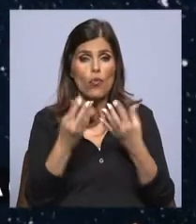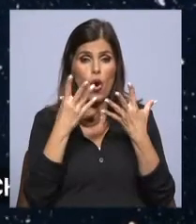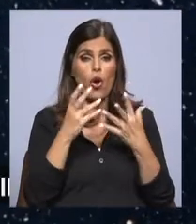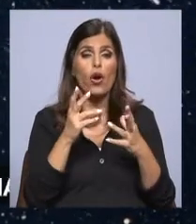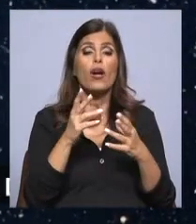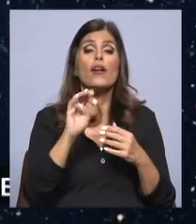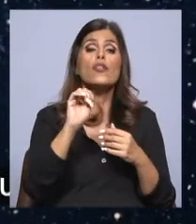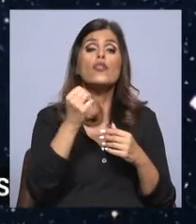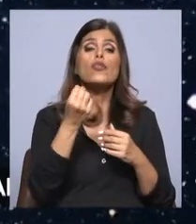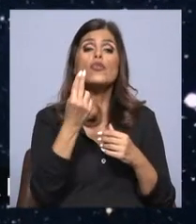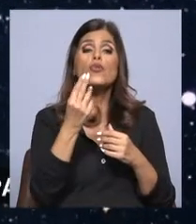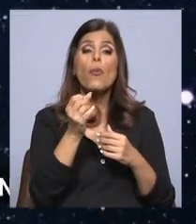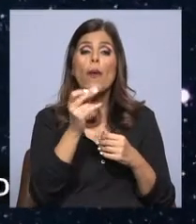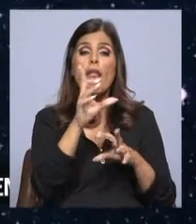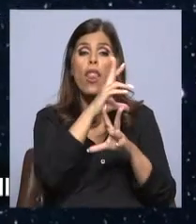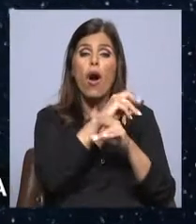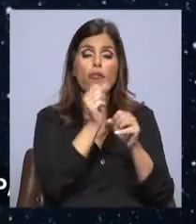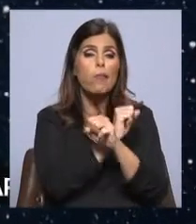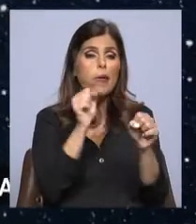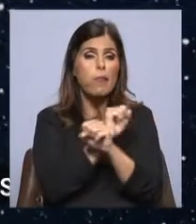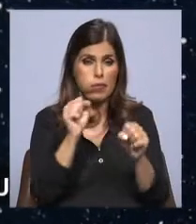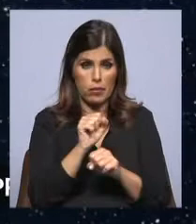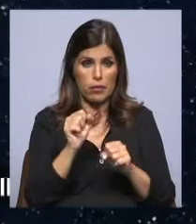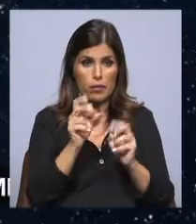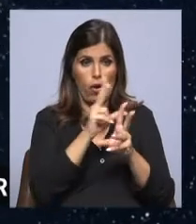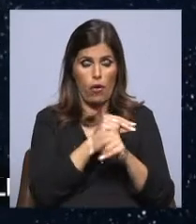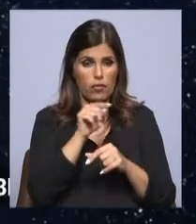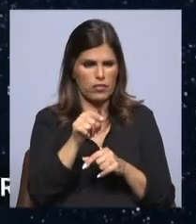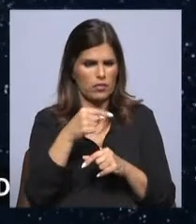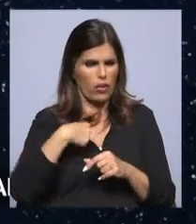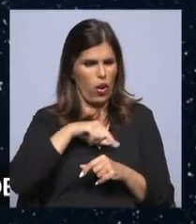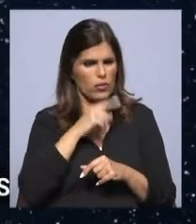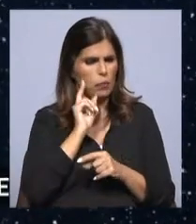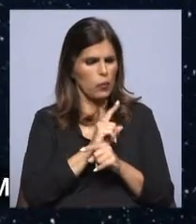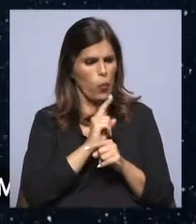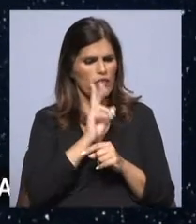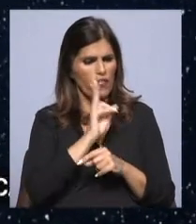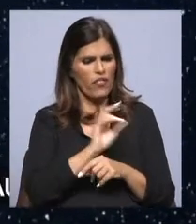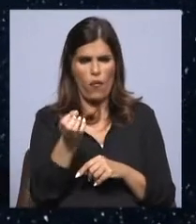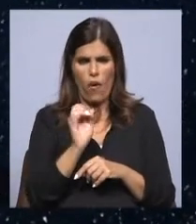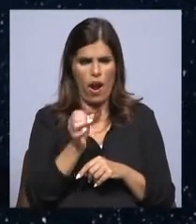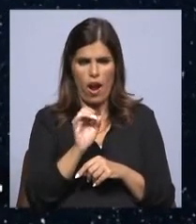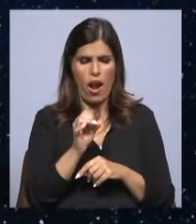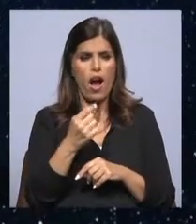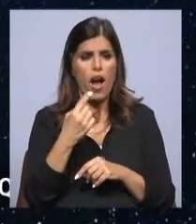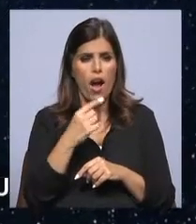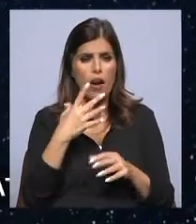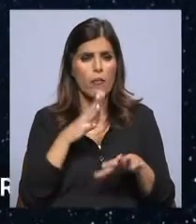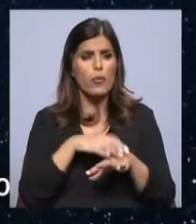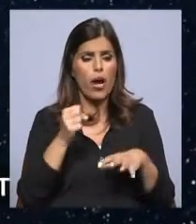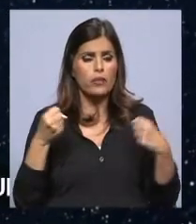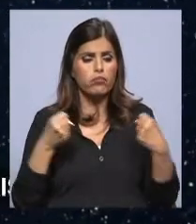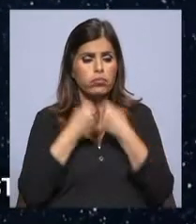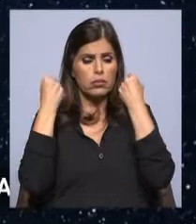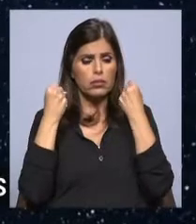uma outra explosão. E, portanto, isto é um tipo de supernova que nós não estamos muito habituados a ver e que é provocada pelo choque de uma